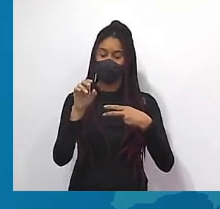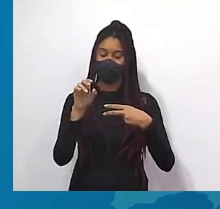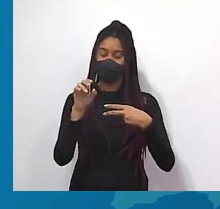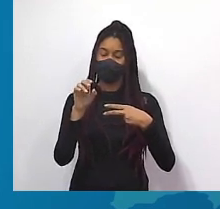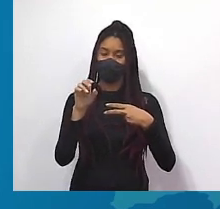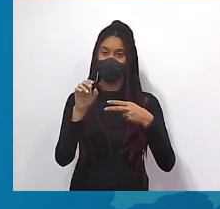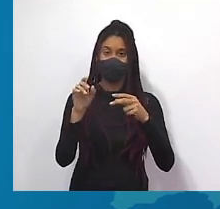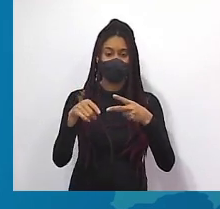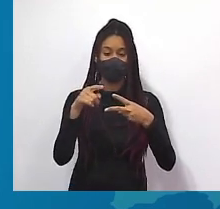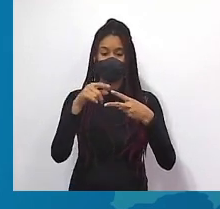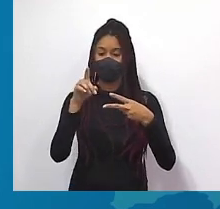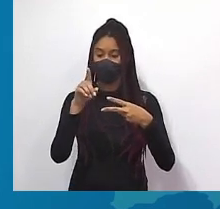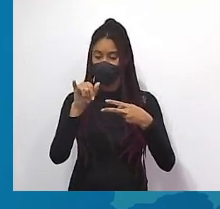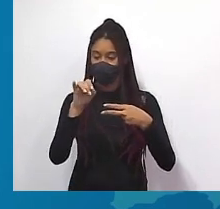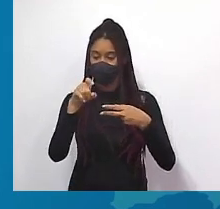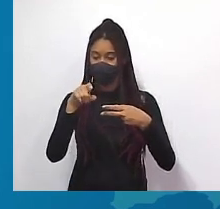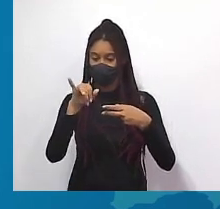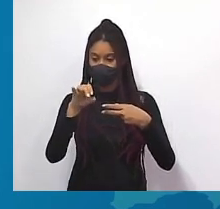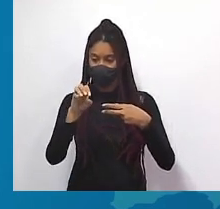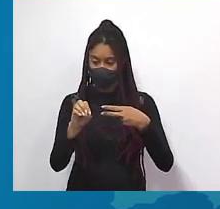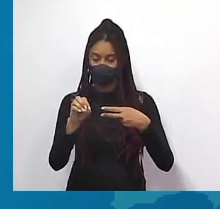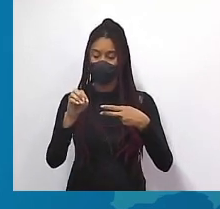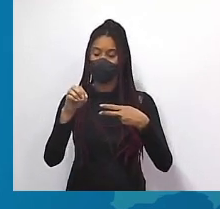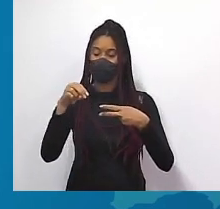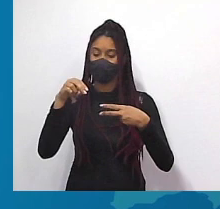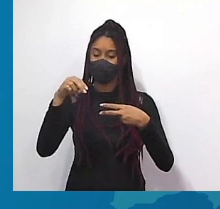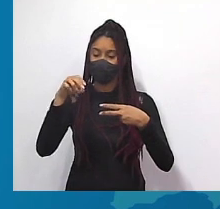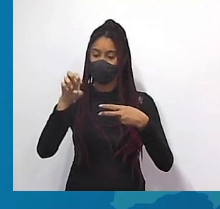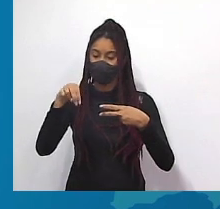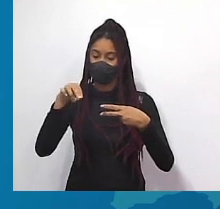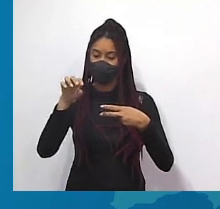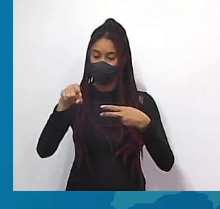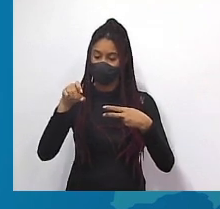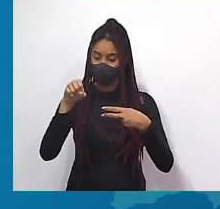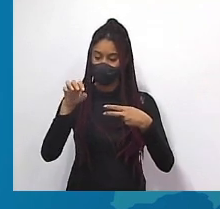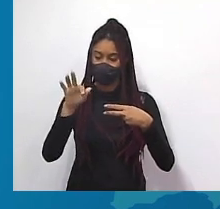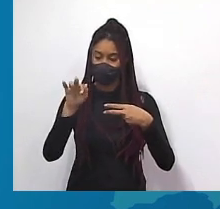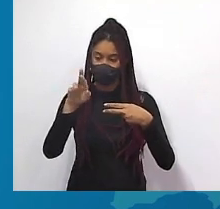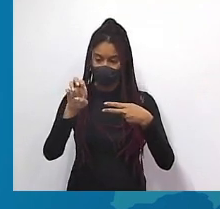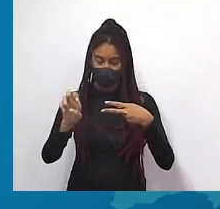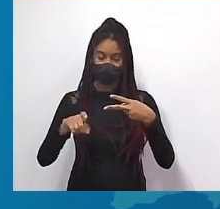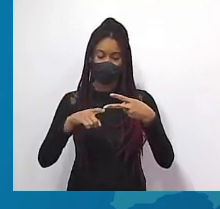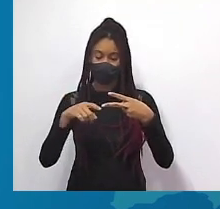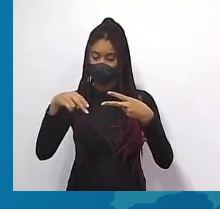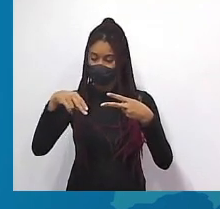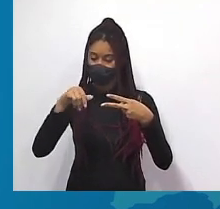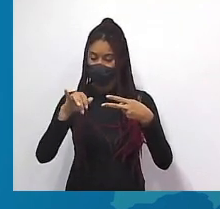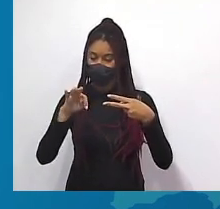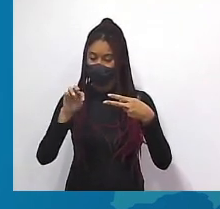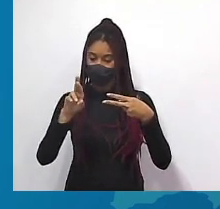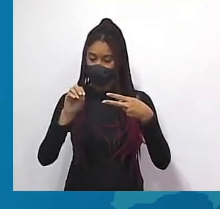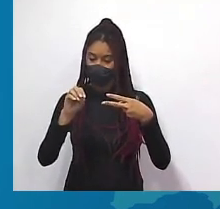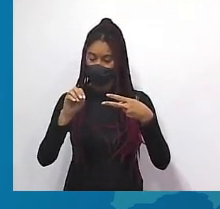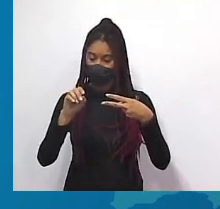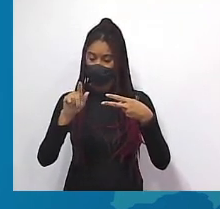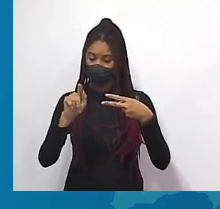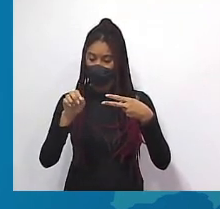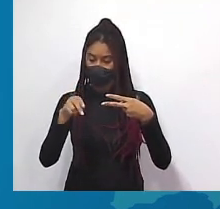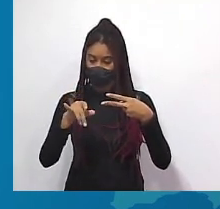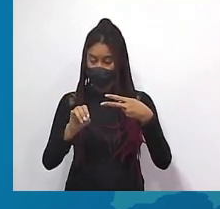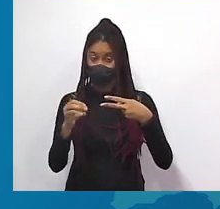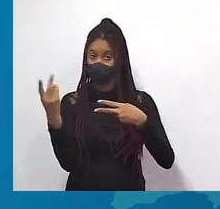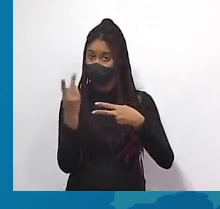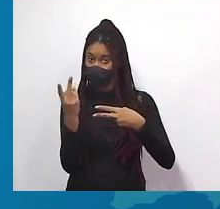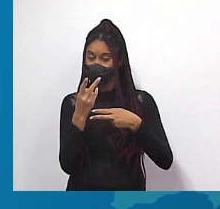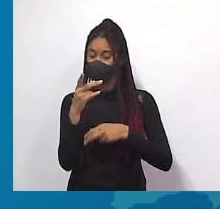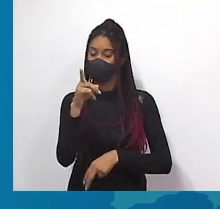dois gases que são emitidos nas indústrias em gerais, né, no processamento de material, eles vão à atmosfera e lá em